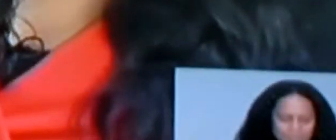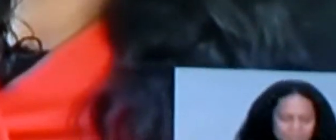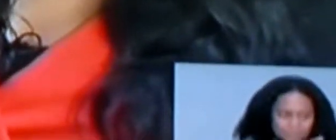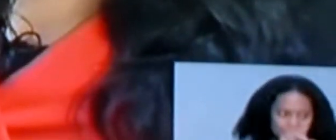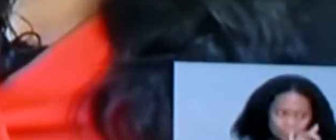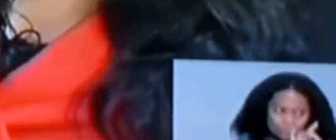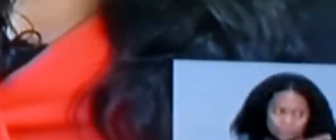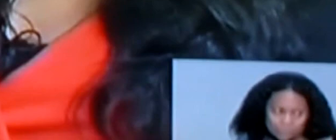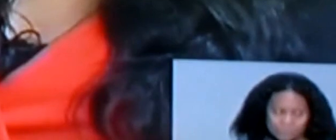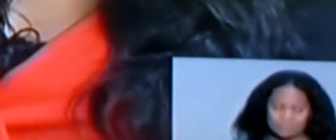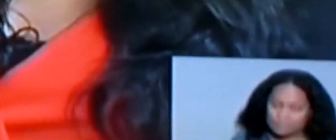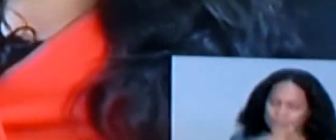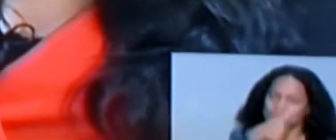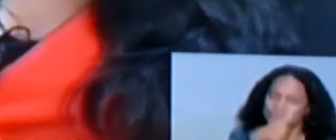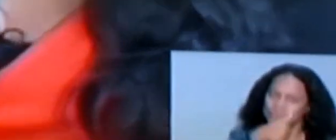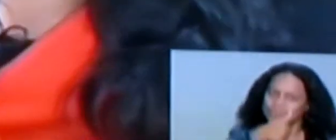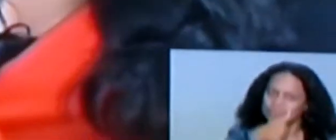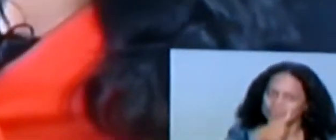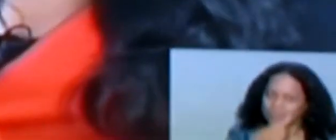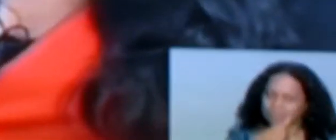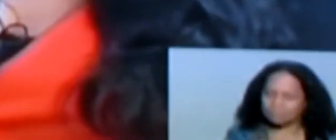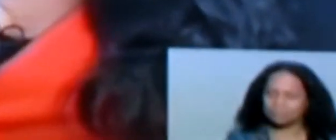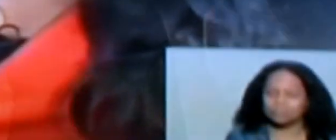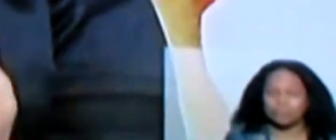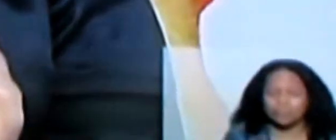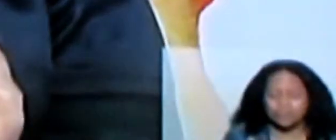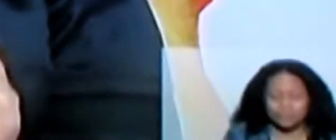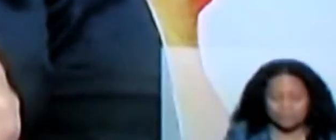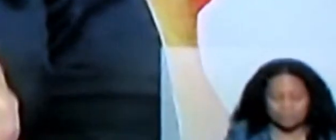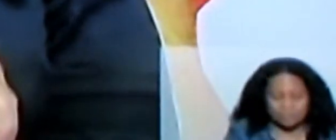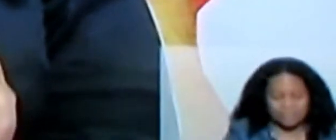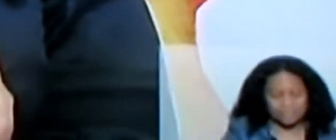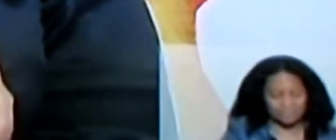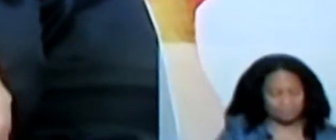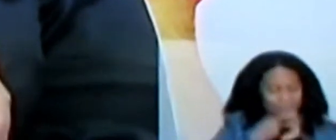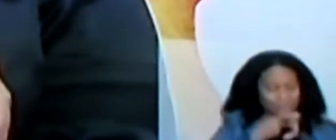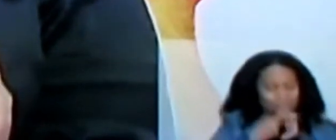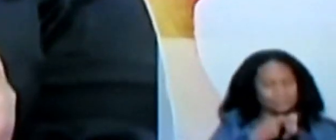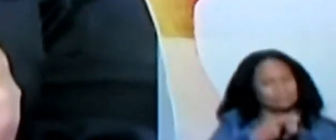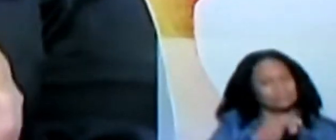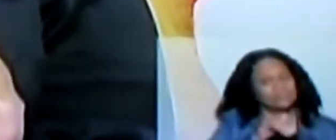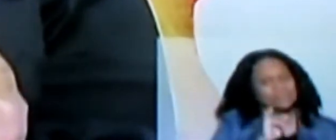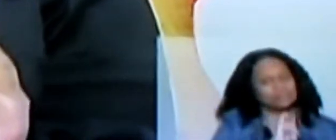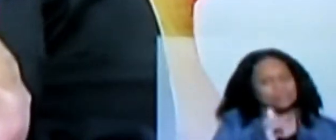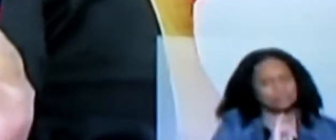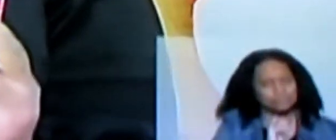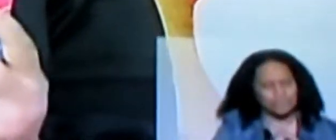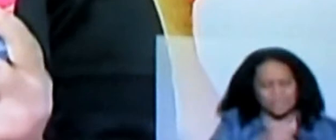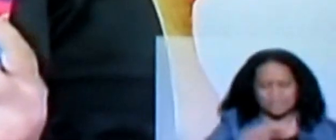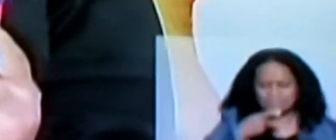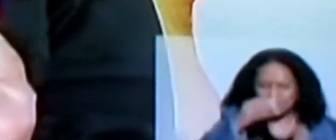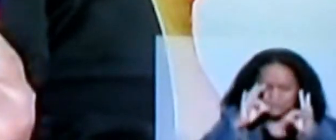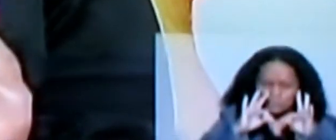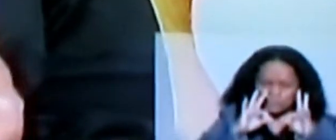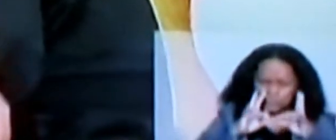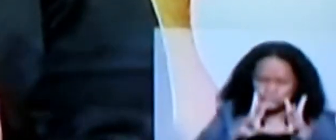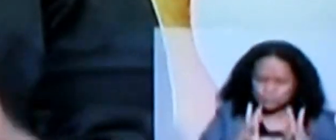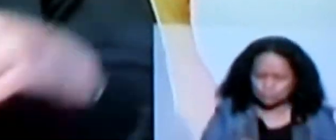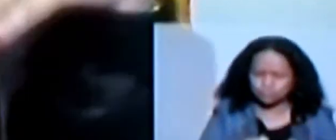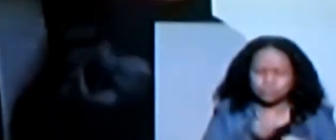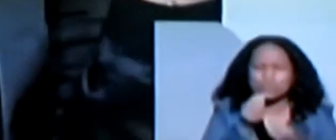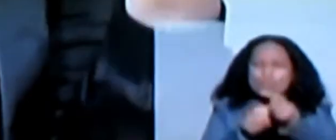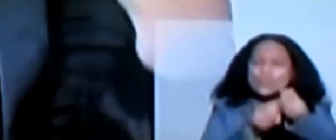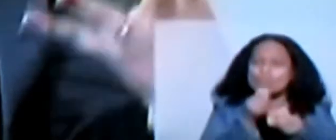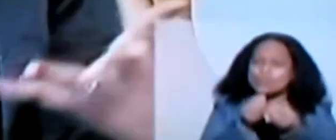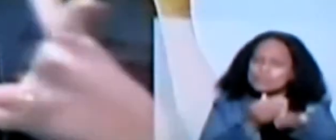Esse foi que você escreveu sozinho ou com a Thaís? Esse foi o primeiro, né? Que é, na verdade, uma biografia do blog. Ah, legal. Ele conta tudo do